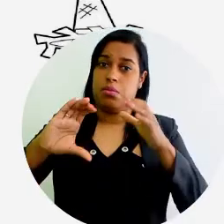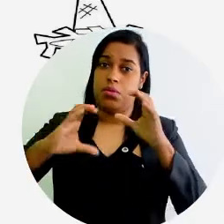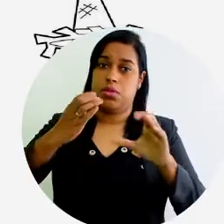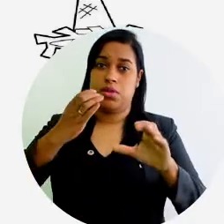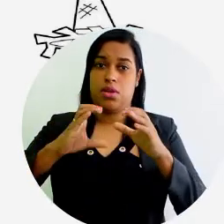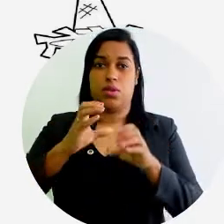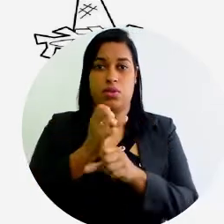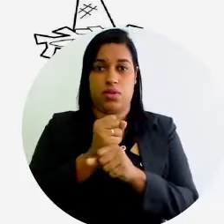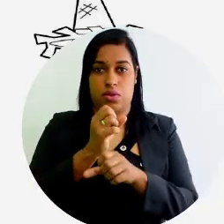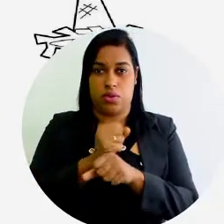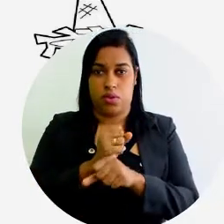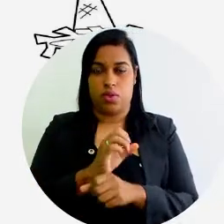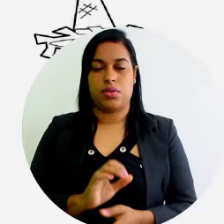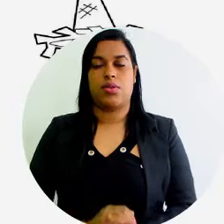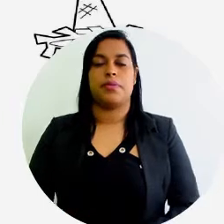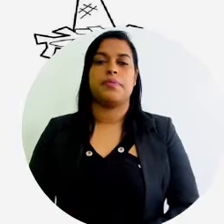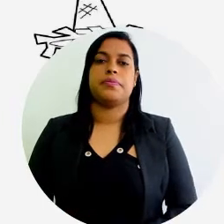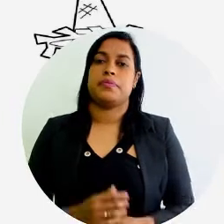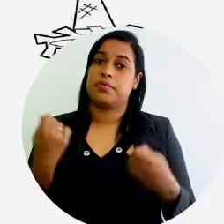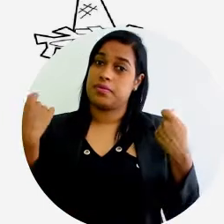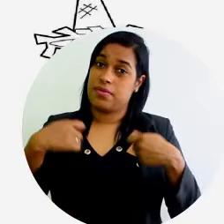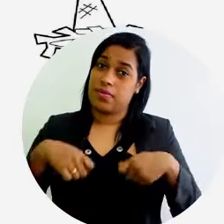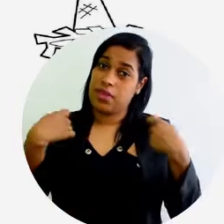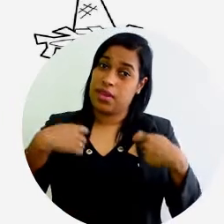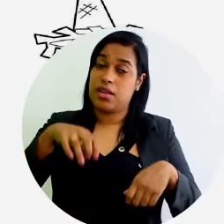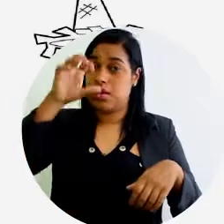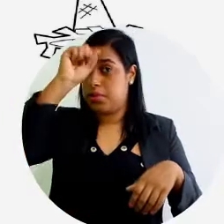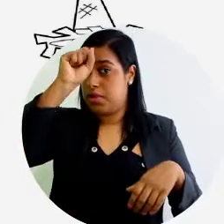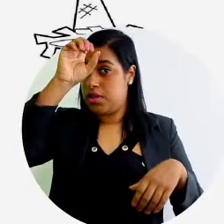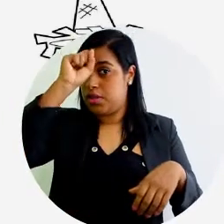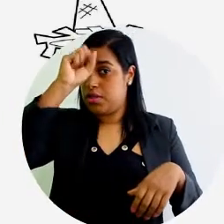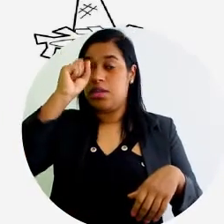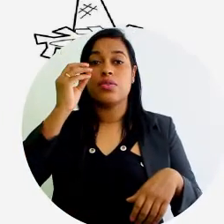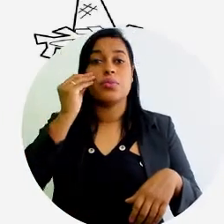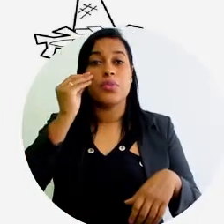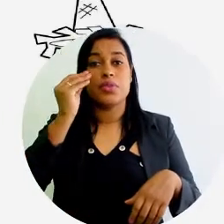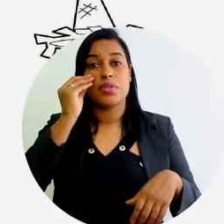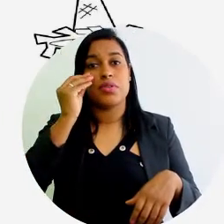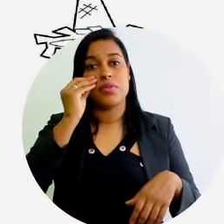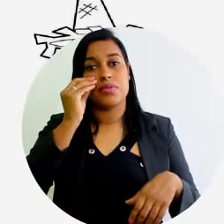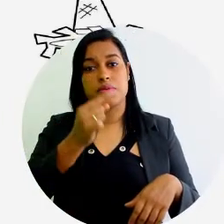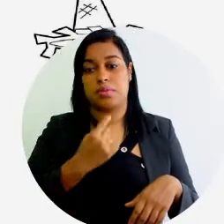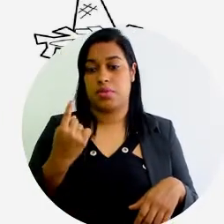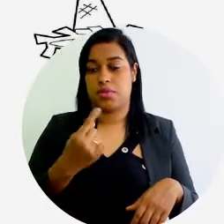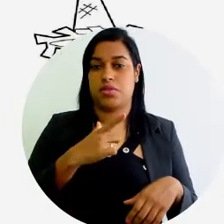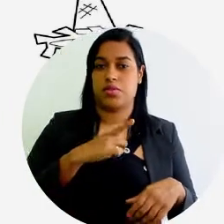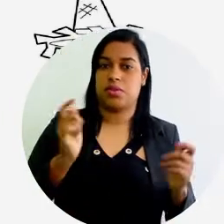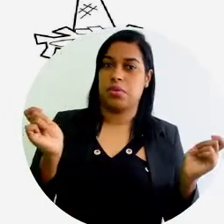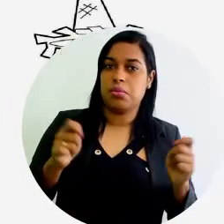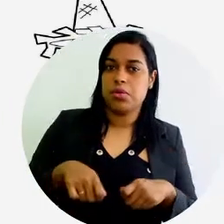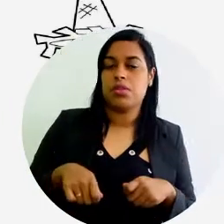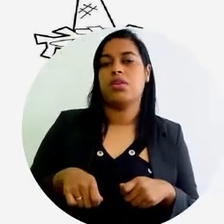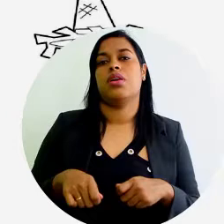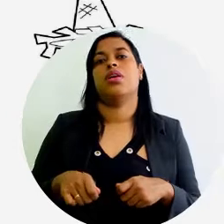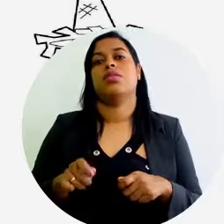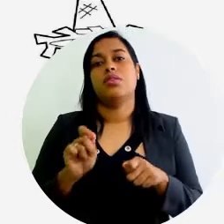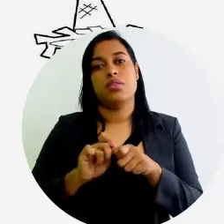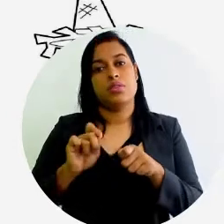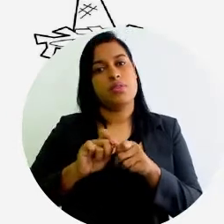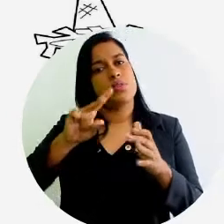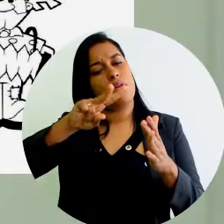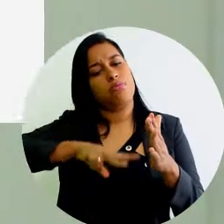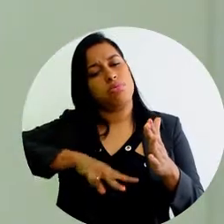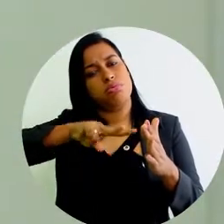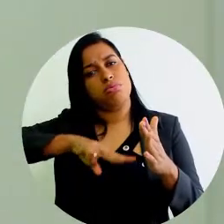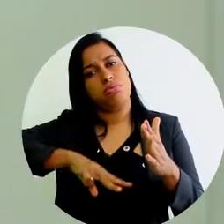de nota e é necessário um aprendizado específico para que a gente tenha a habilidade de